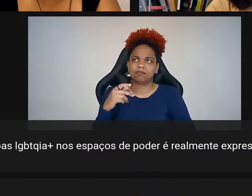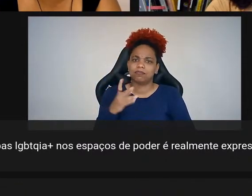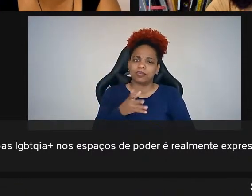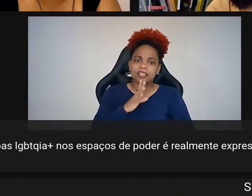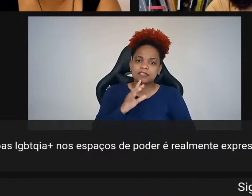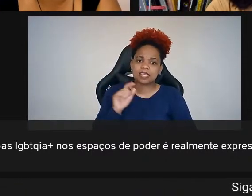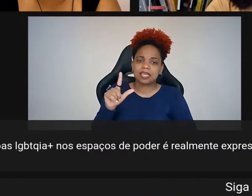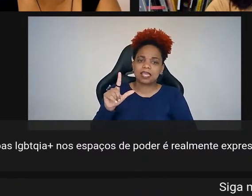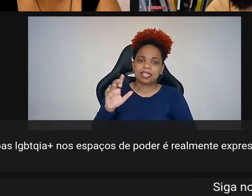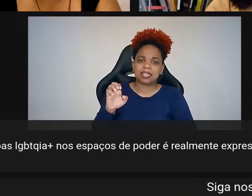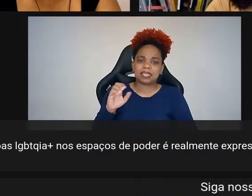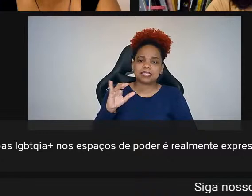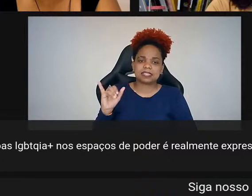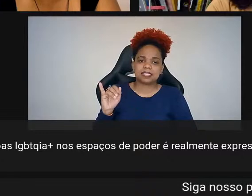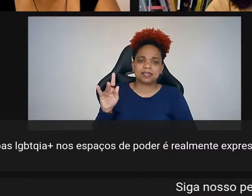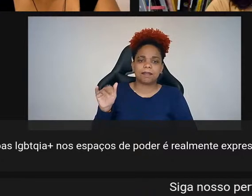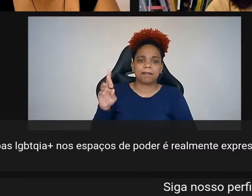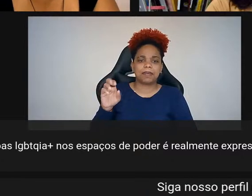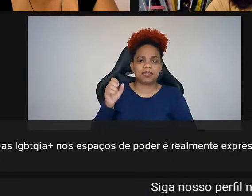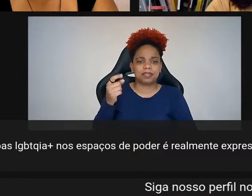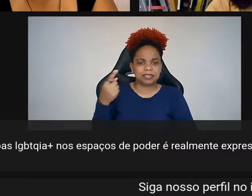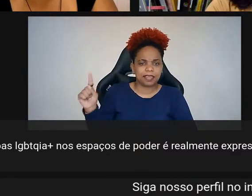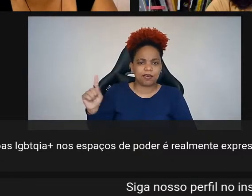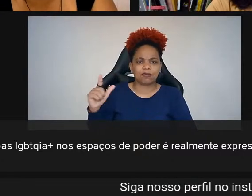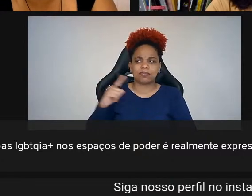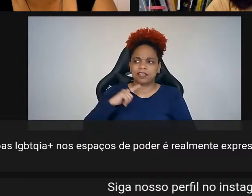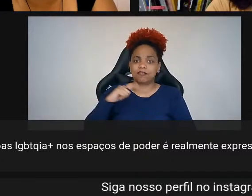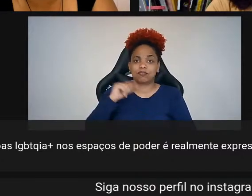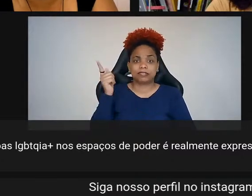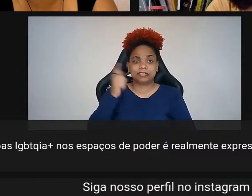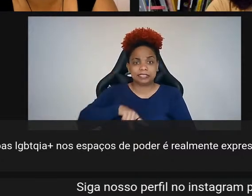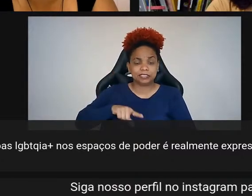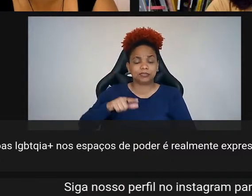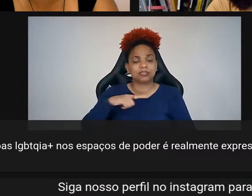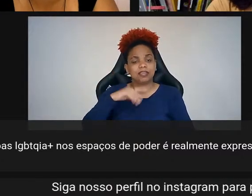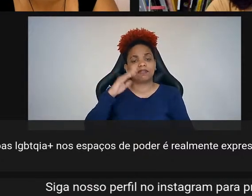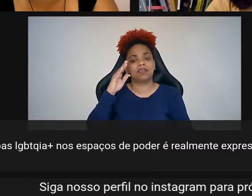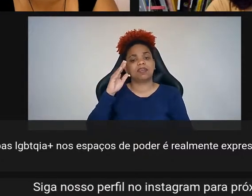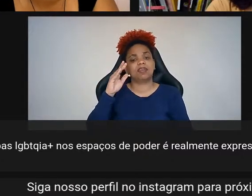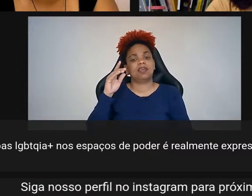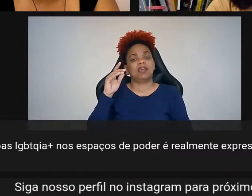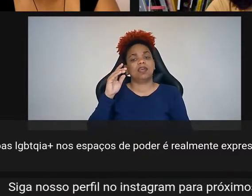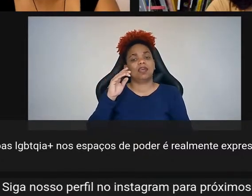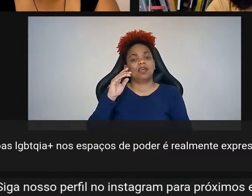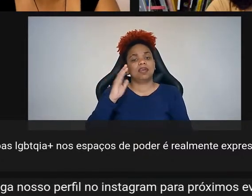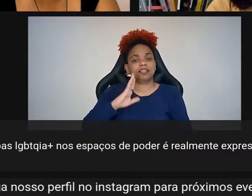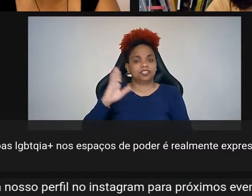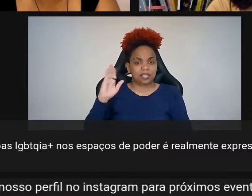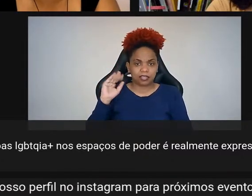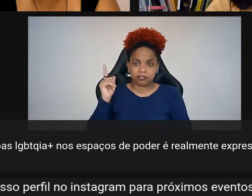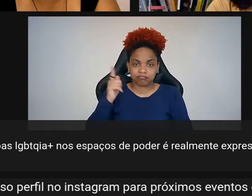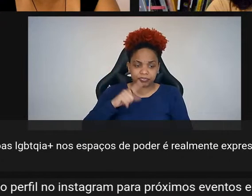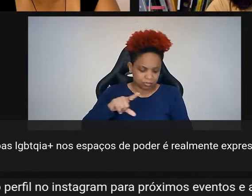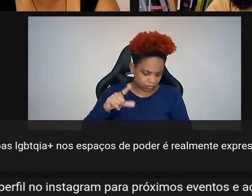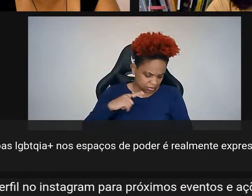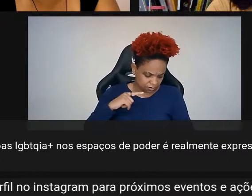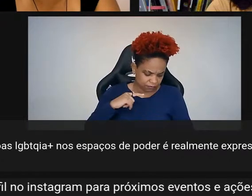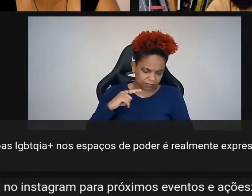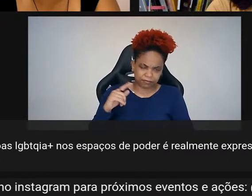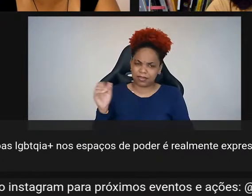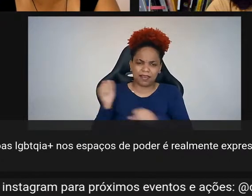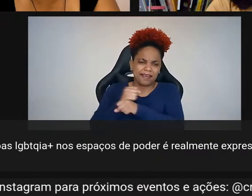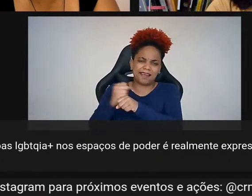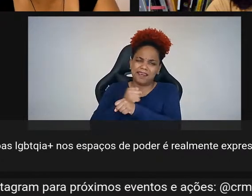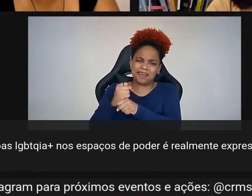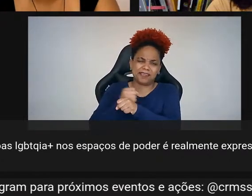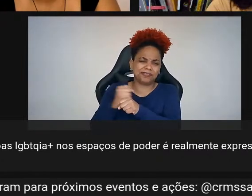e mesmo assim só se elegeu depois de 200 anos na Assembleia Legislativa de São Paulo. São pouquíssimas. No Congresso Nacional pelo